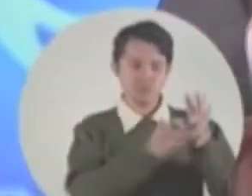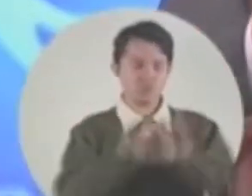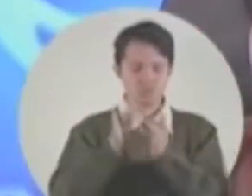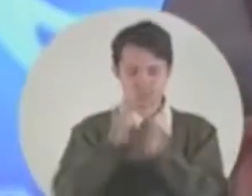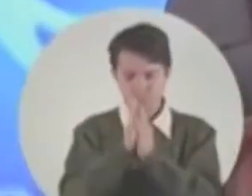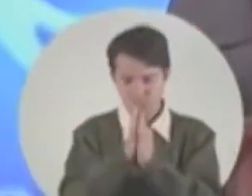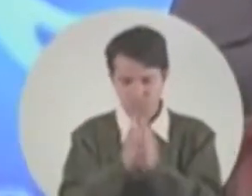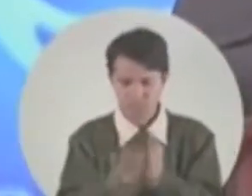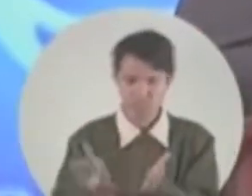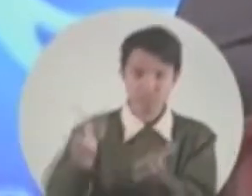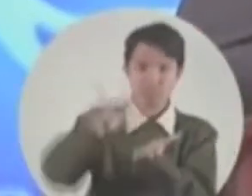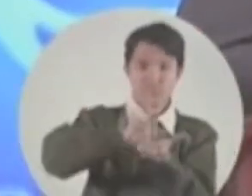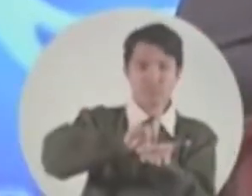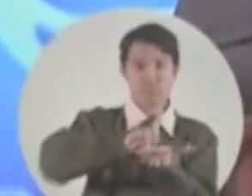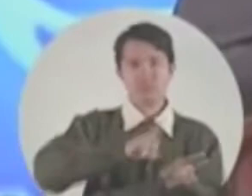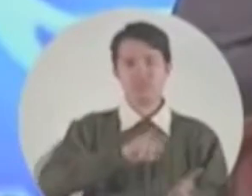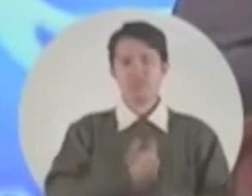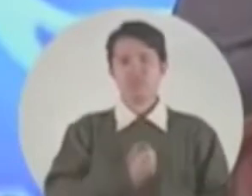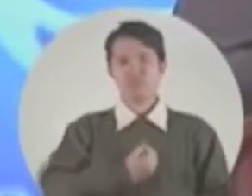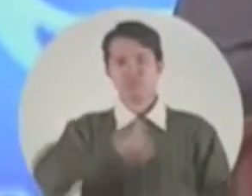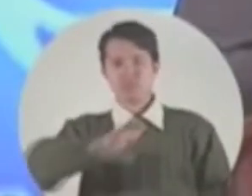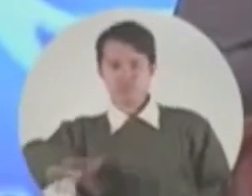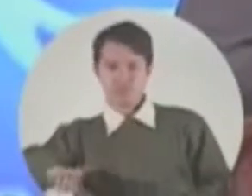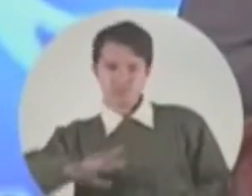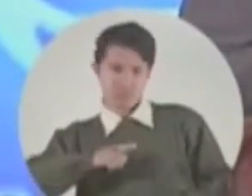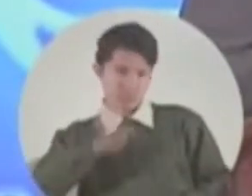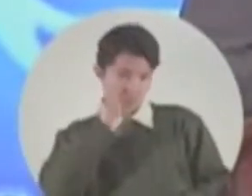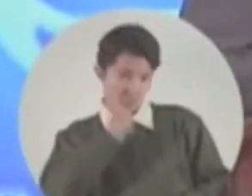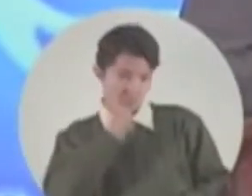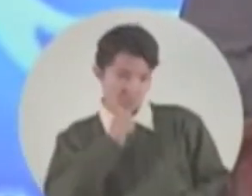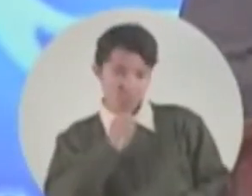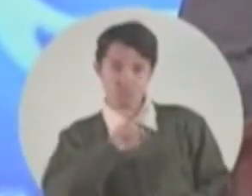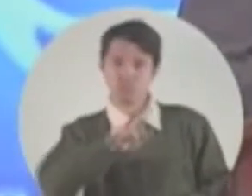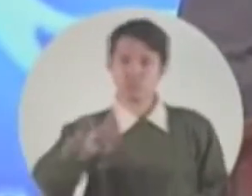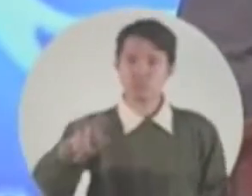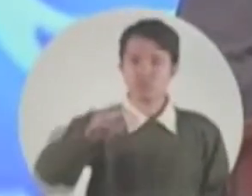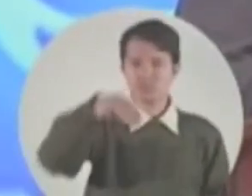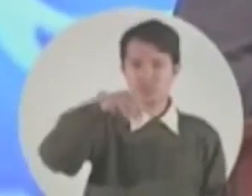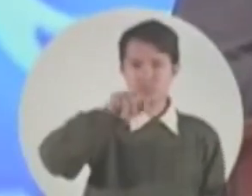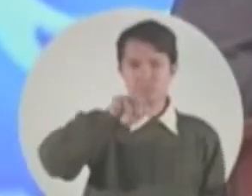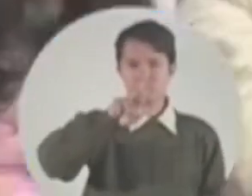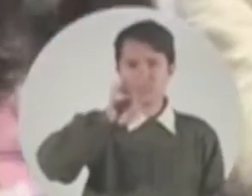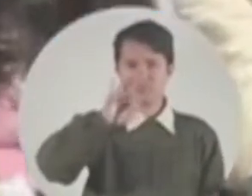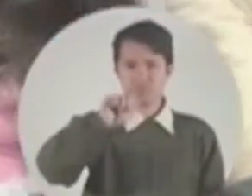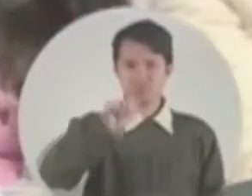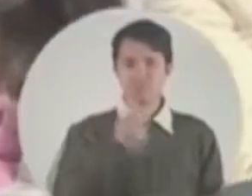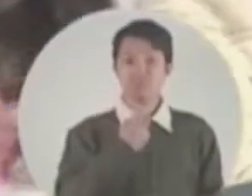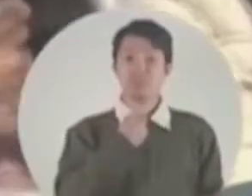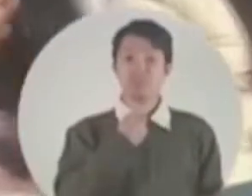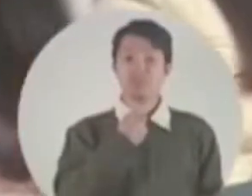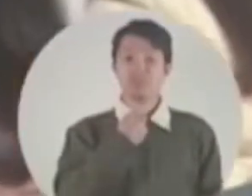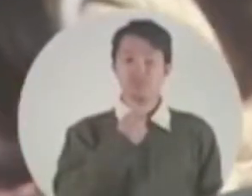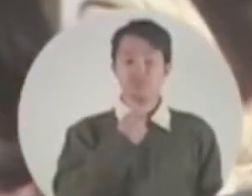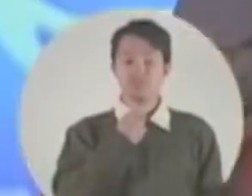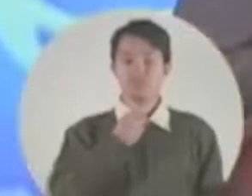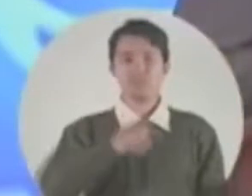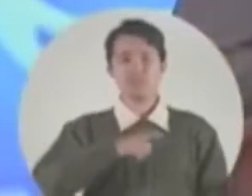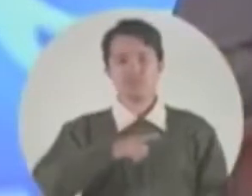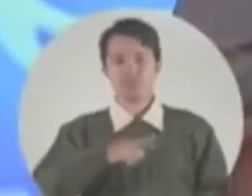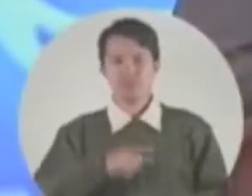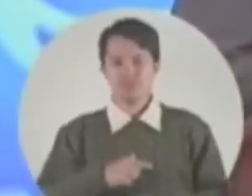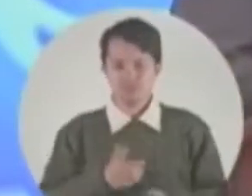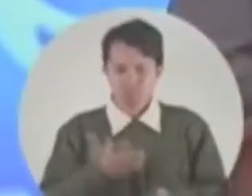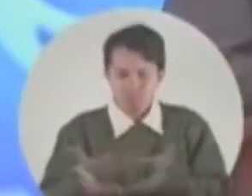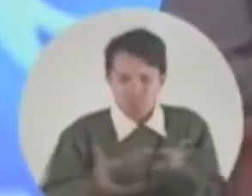Marta servia, enquanto Lázaro estava à mesa com ele. E então Maria pegou um frasco